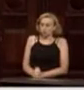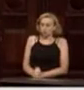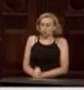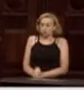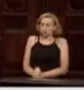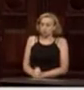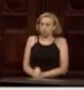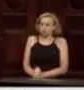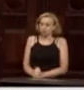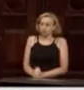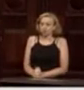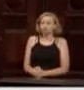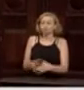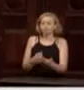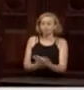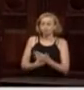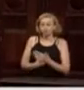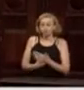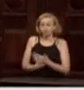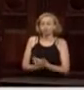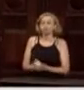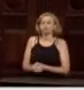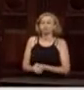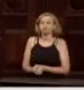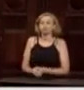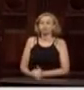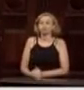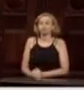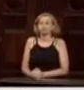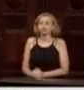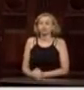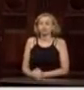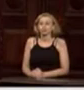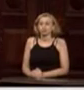Que a defesa ampla seja o rumo